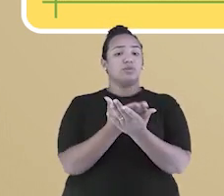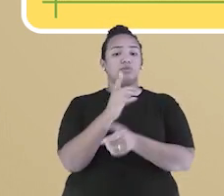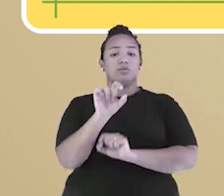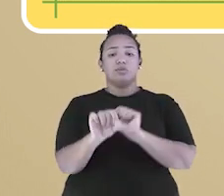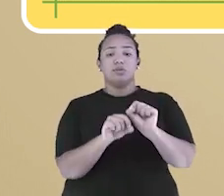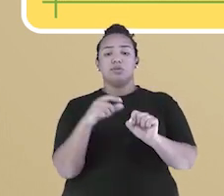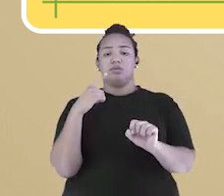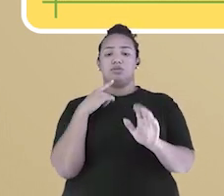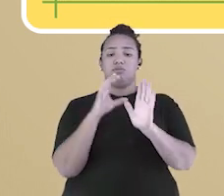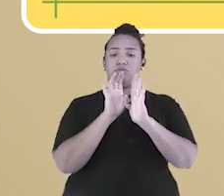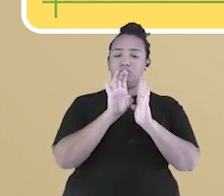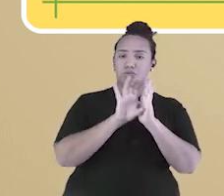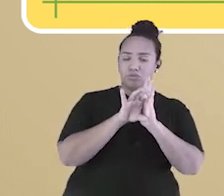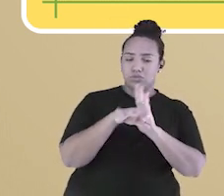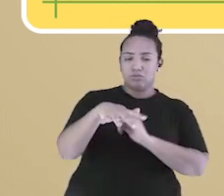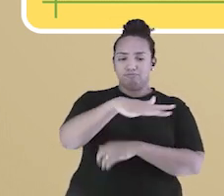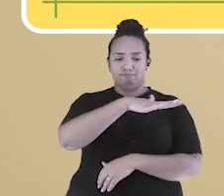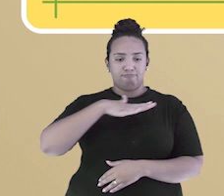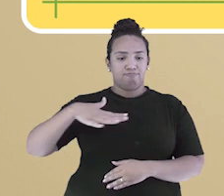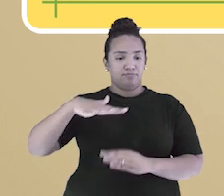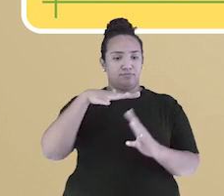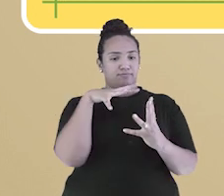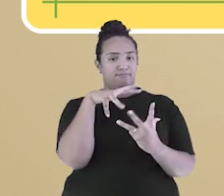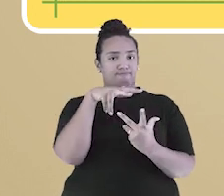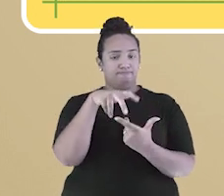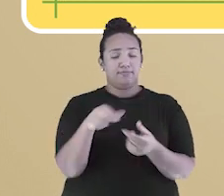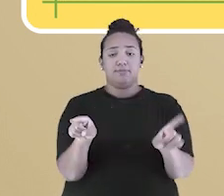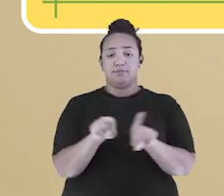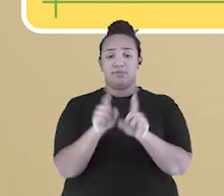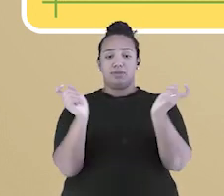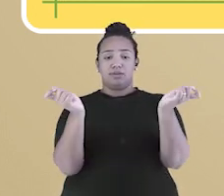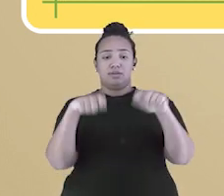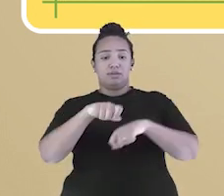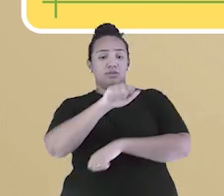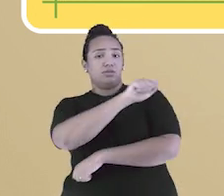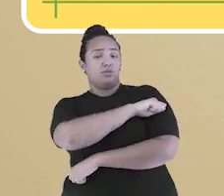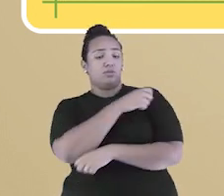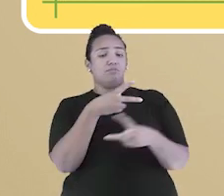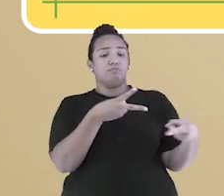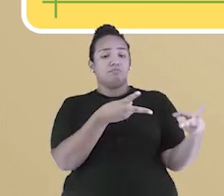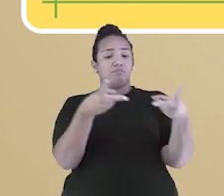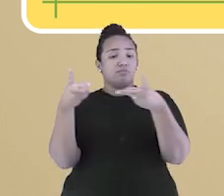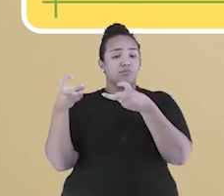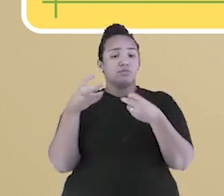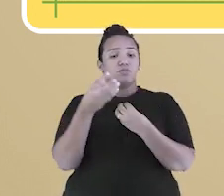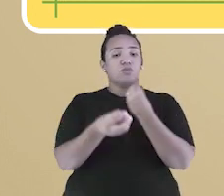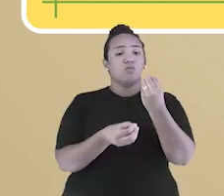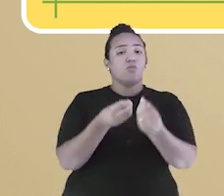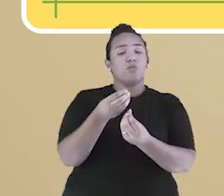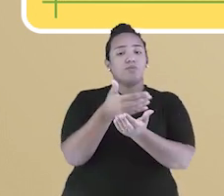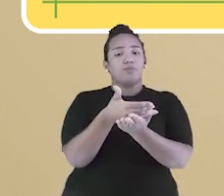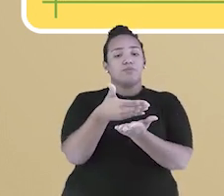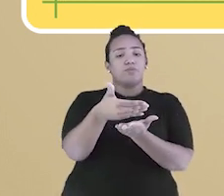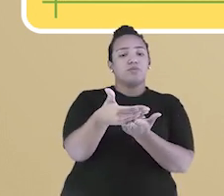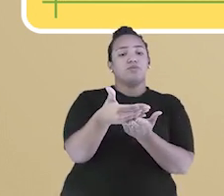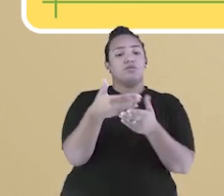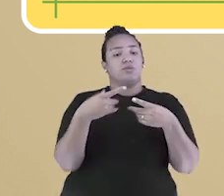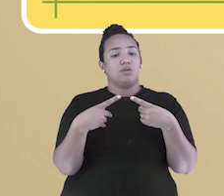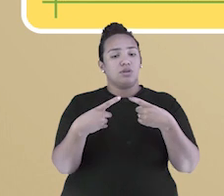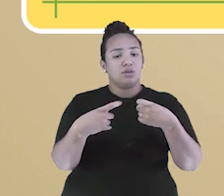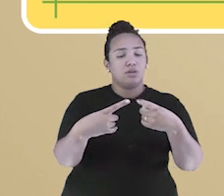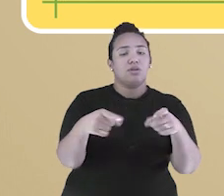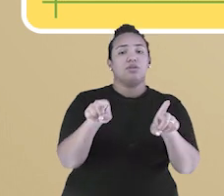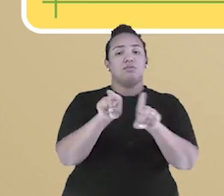dos territórios mundiais, com a capacidade do estudante analisar as principais motivações de conflitos e suas